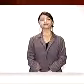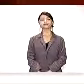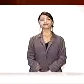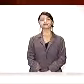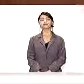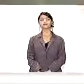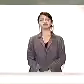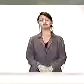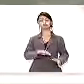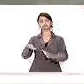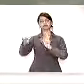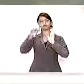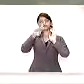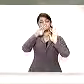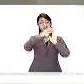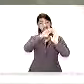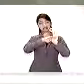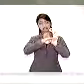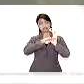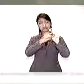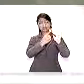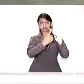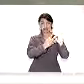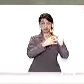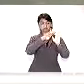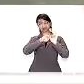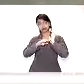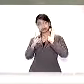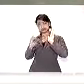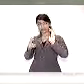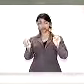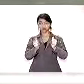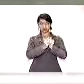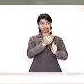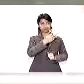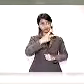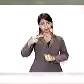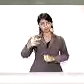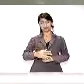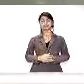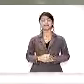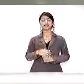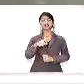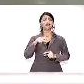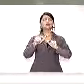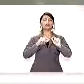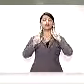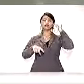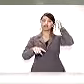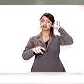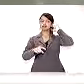aprovado 15 melhor 14 e 15 em conjunto senhor presidente tratam-se de